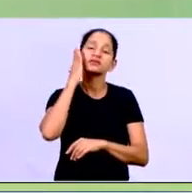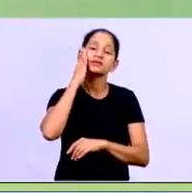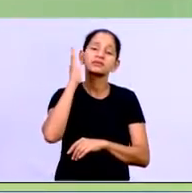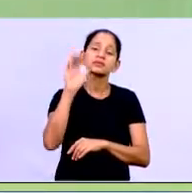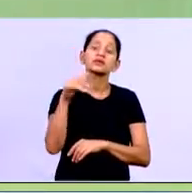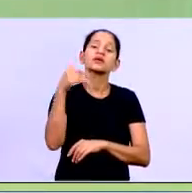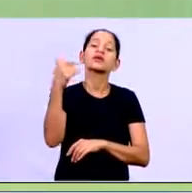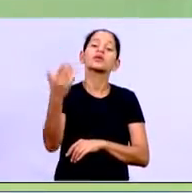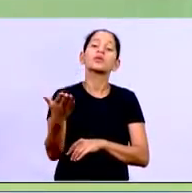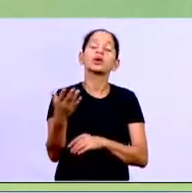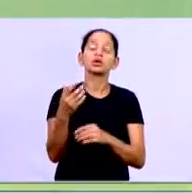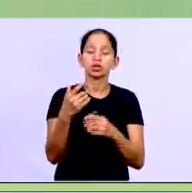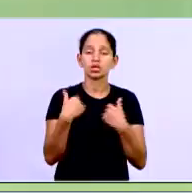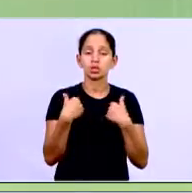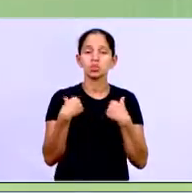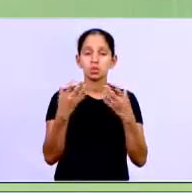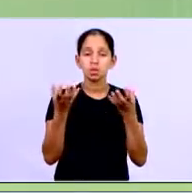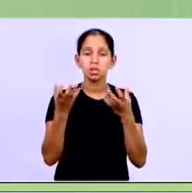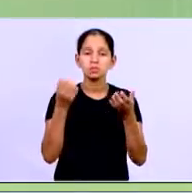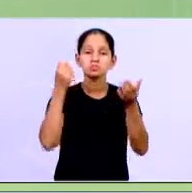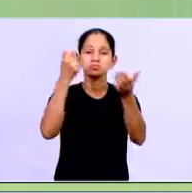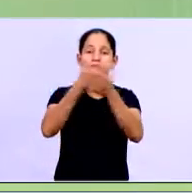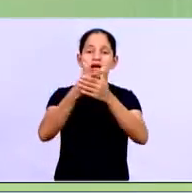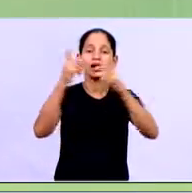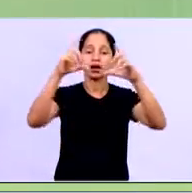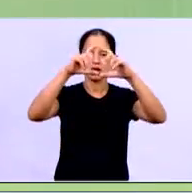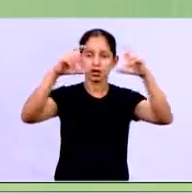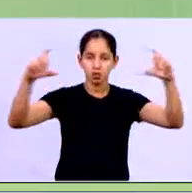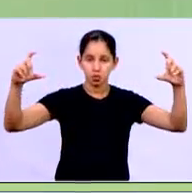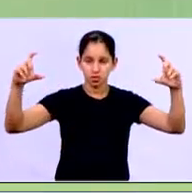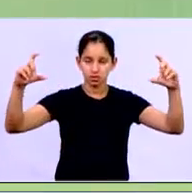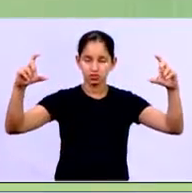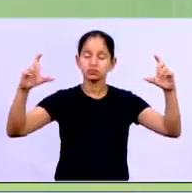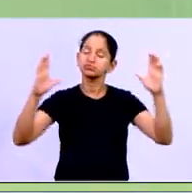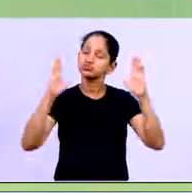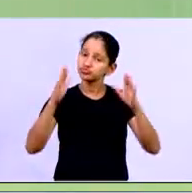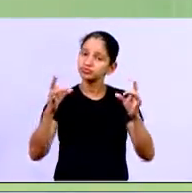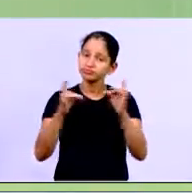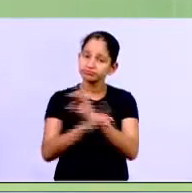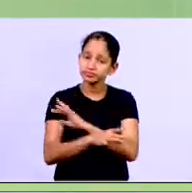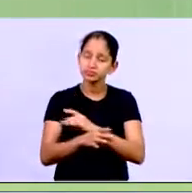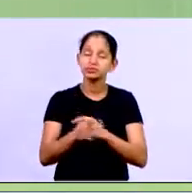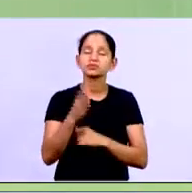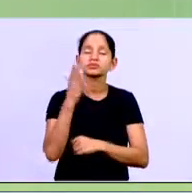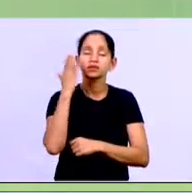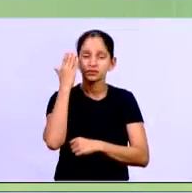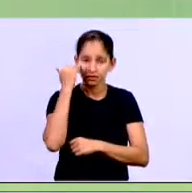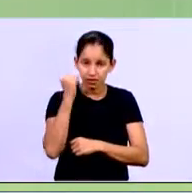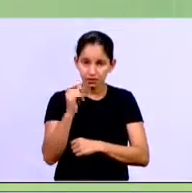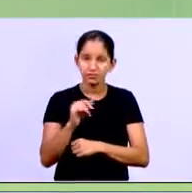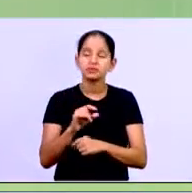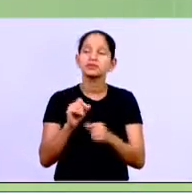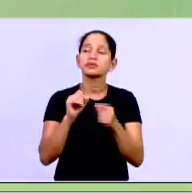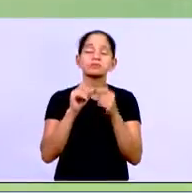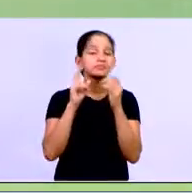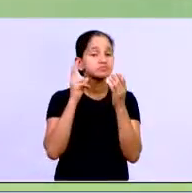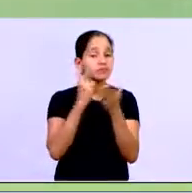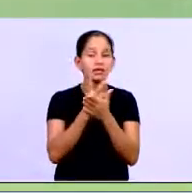vou pagar. E aí eu vou usar a minha equação. A minha equação é essa daqui, ok? A